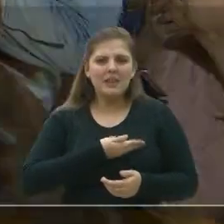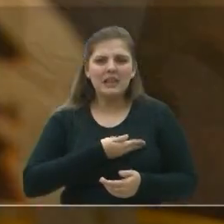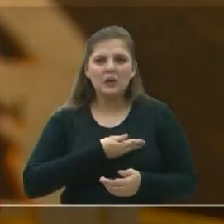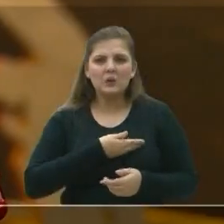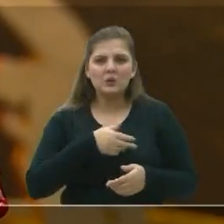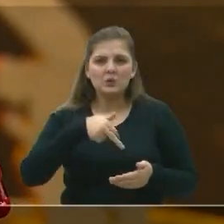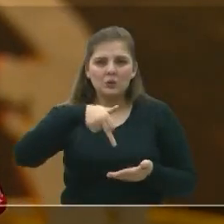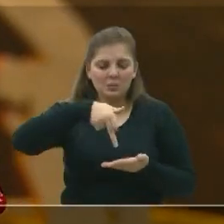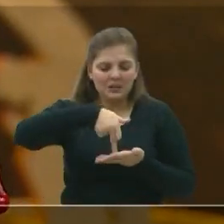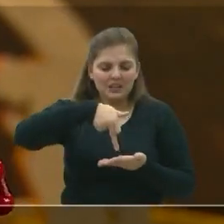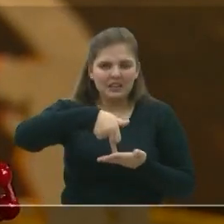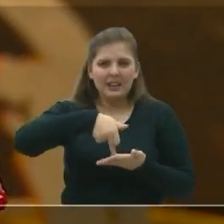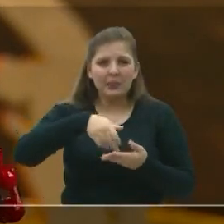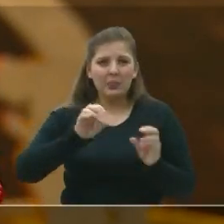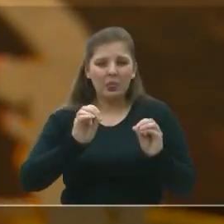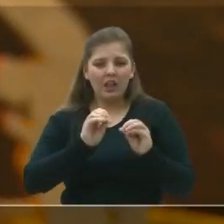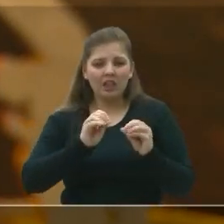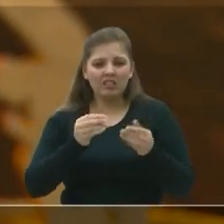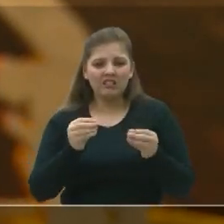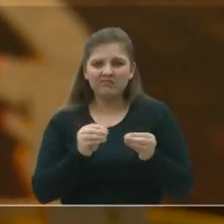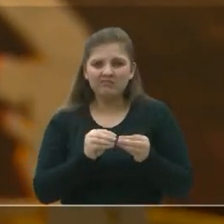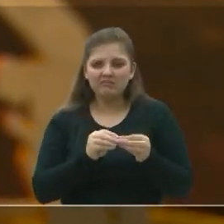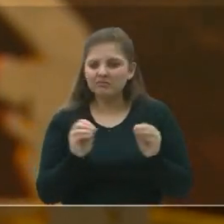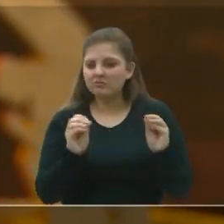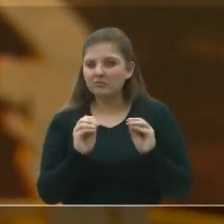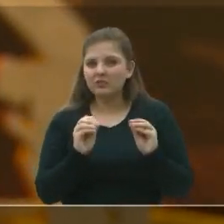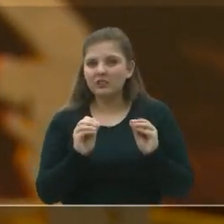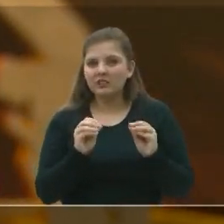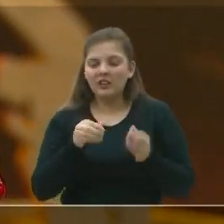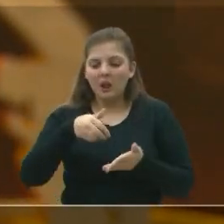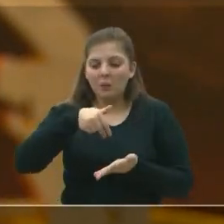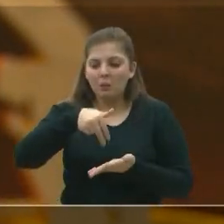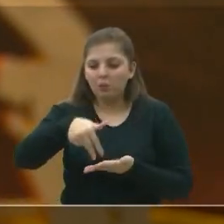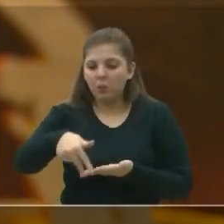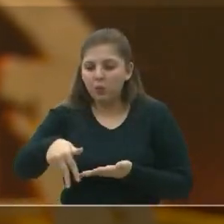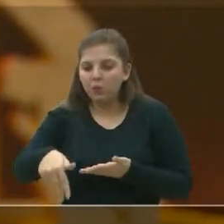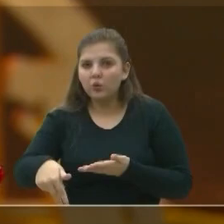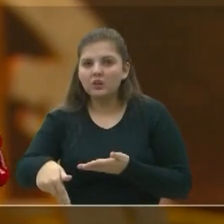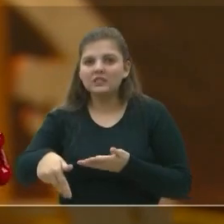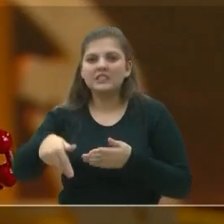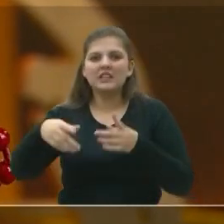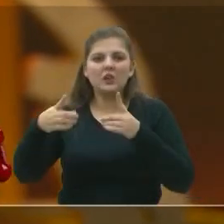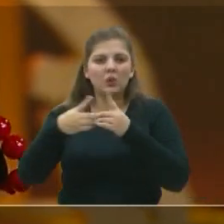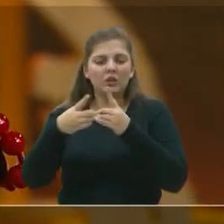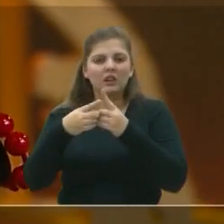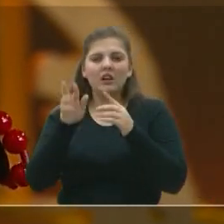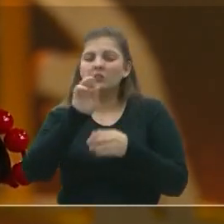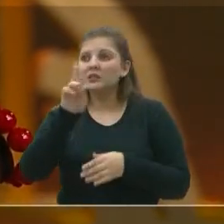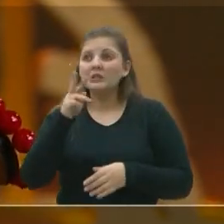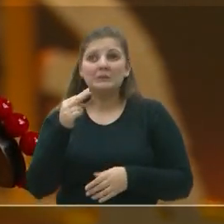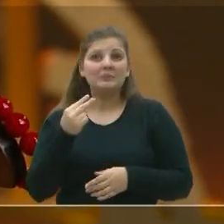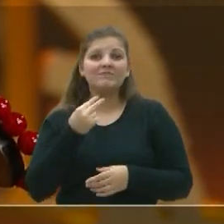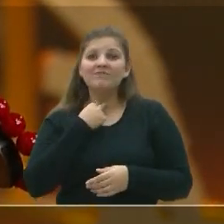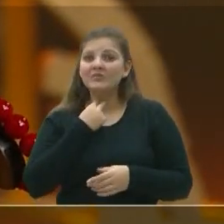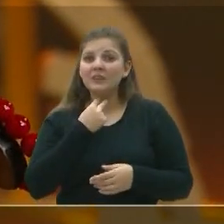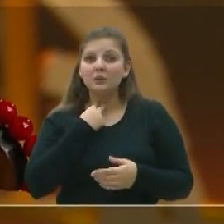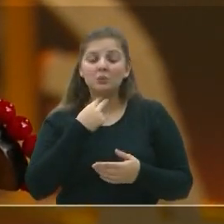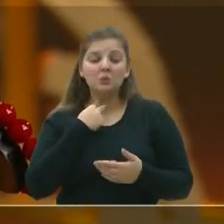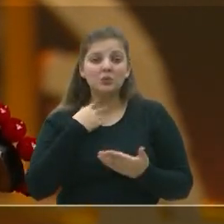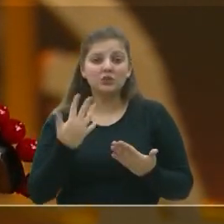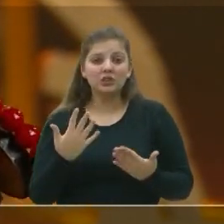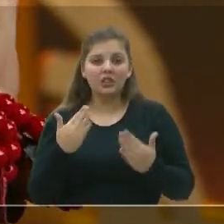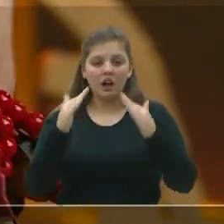não tinha como ter descido na presença do Senhor, ele não tinha como ser colocado em cima daquele